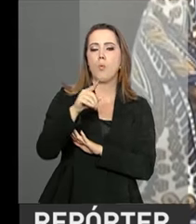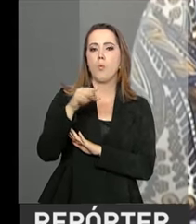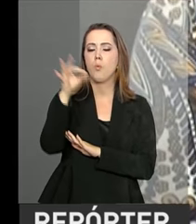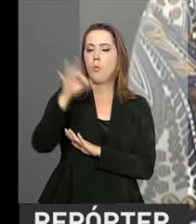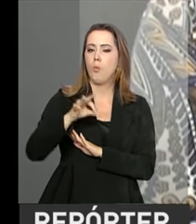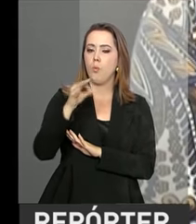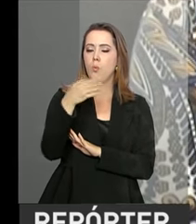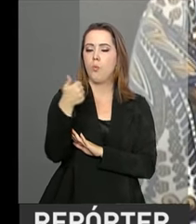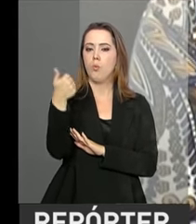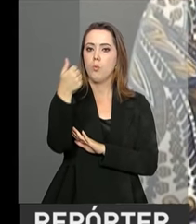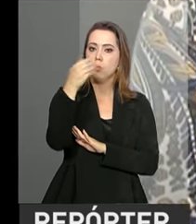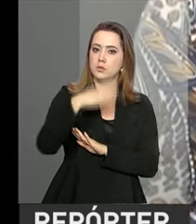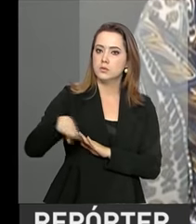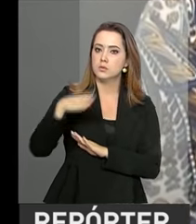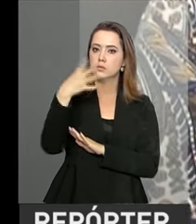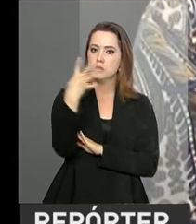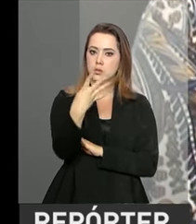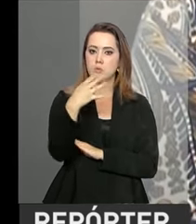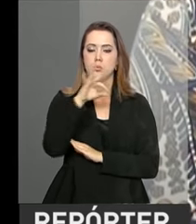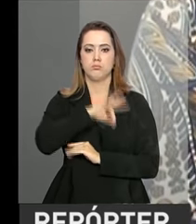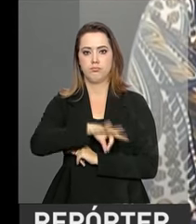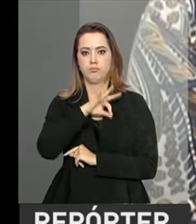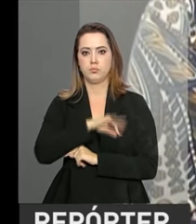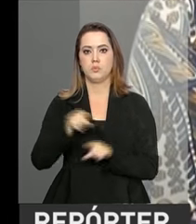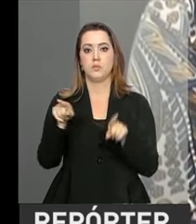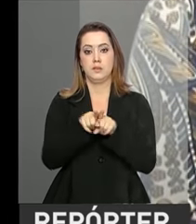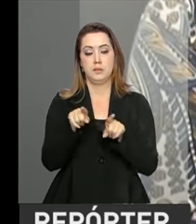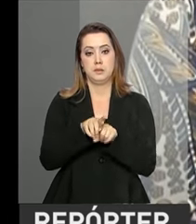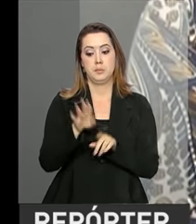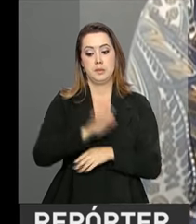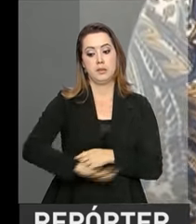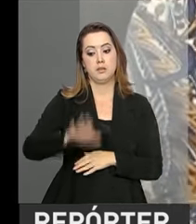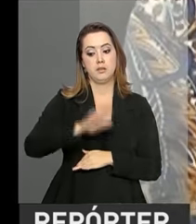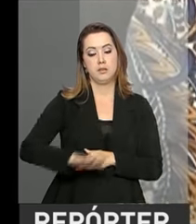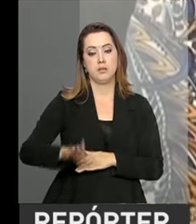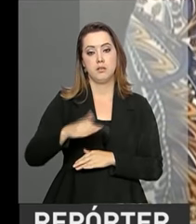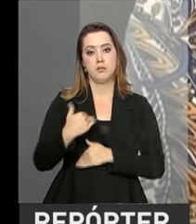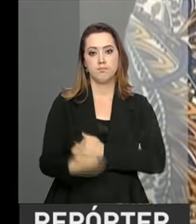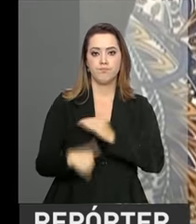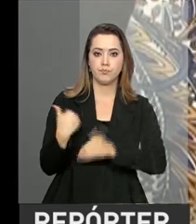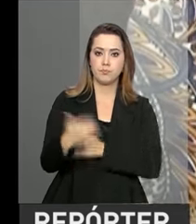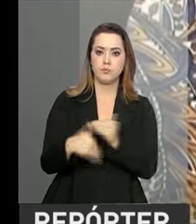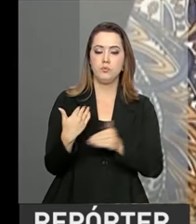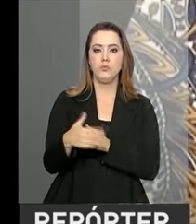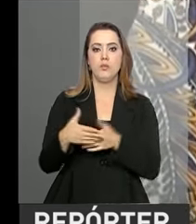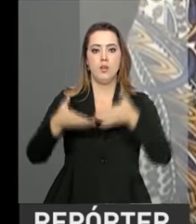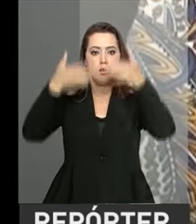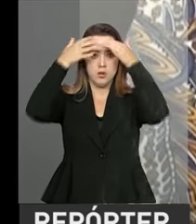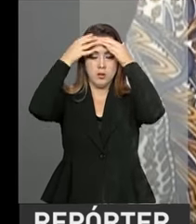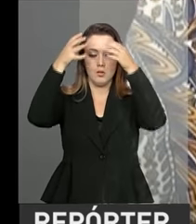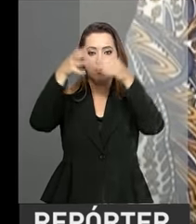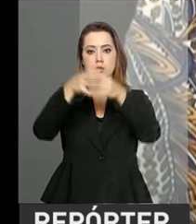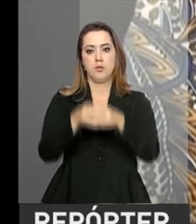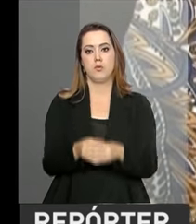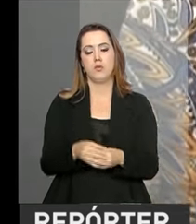e em virtude da questão da criança ter a microcefalia,